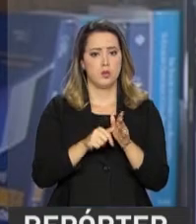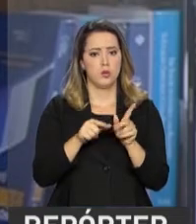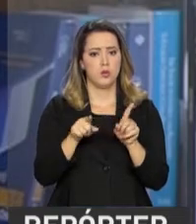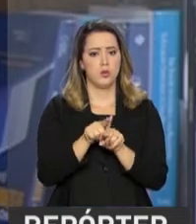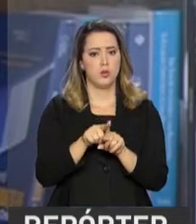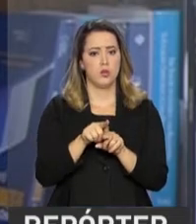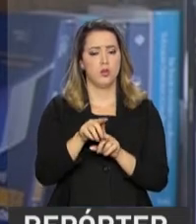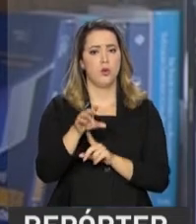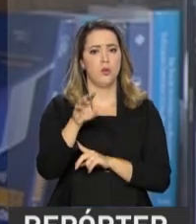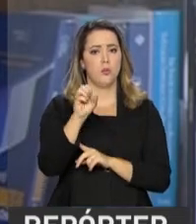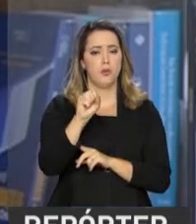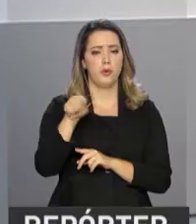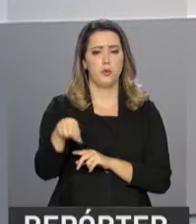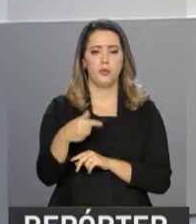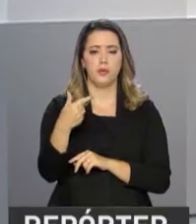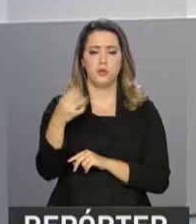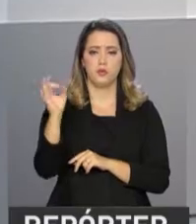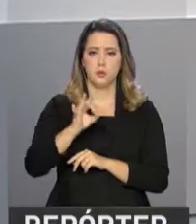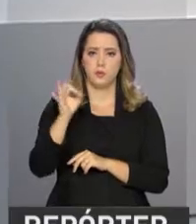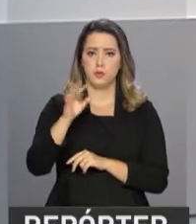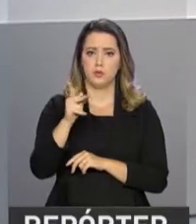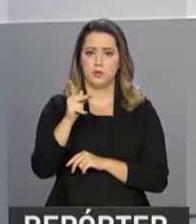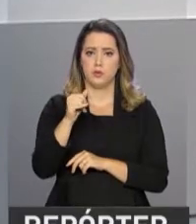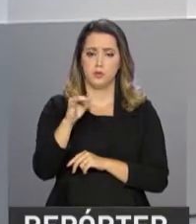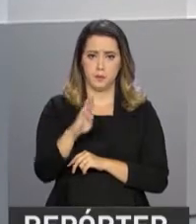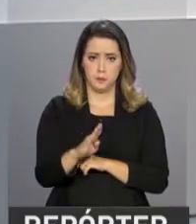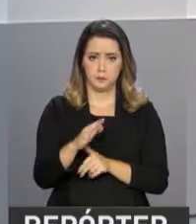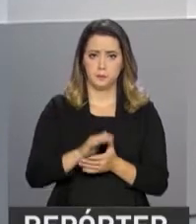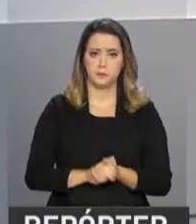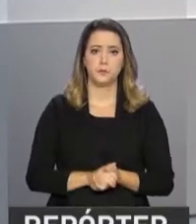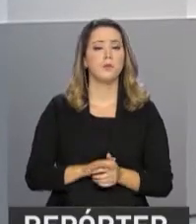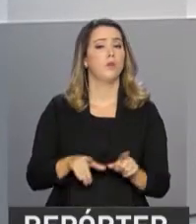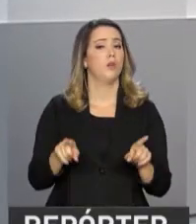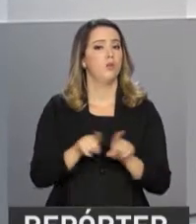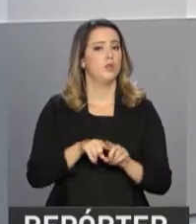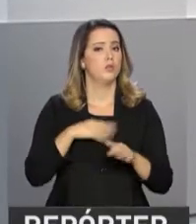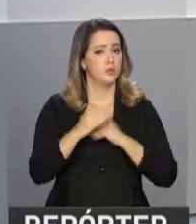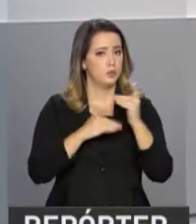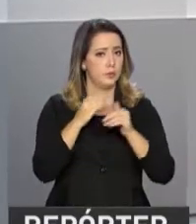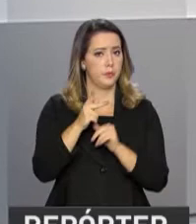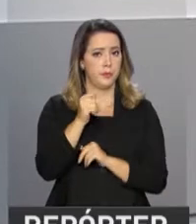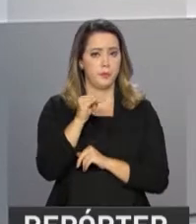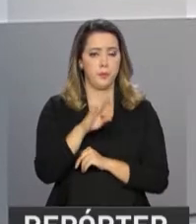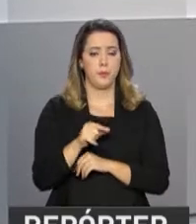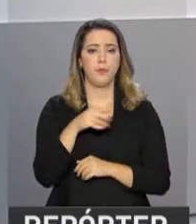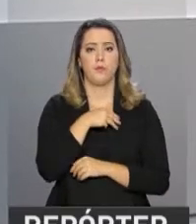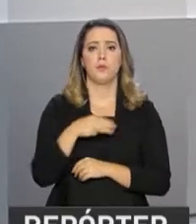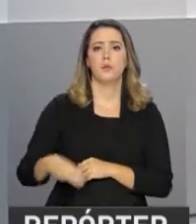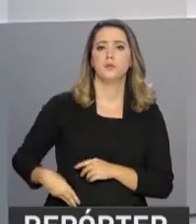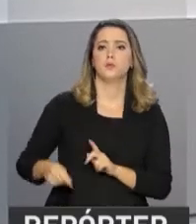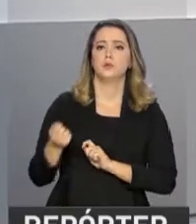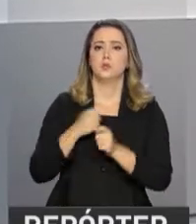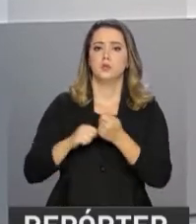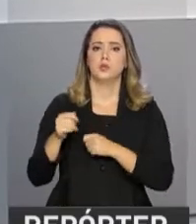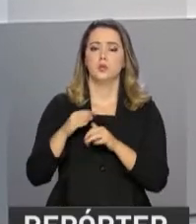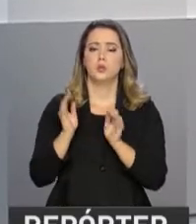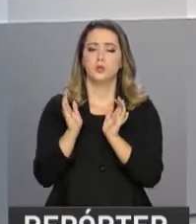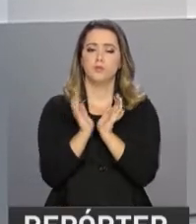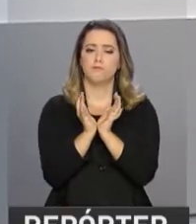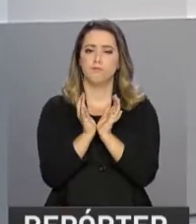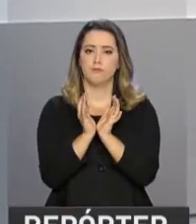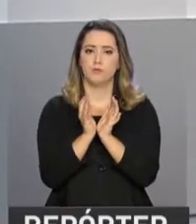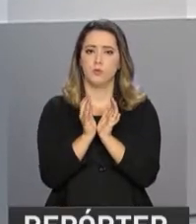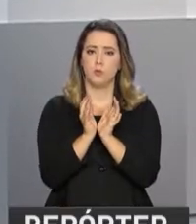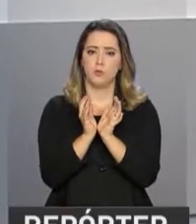8,2% de PIB do brasileiro. E ainda sobre o aumento do PIB, o ministro da Fazenda, Henrique Meirelles, publicou nas redes